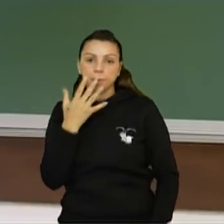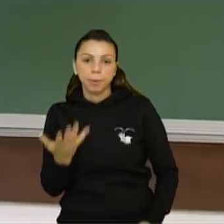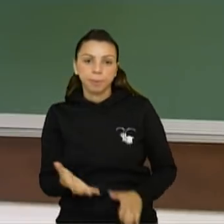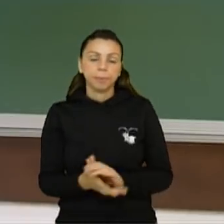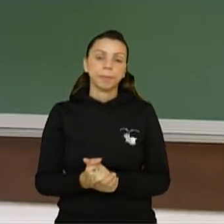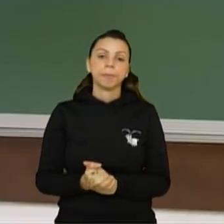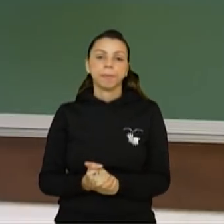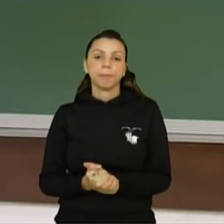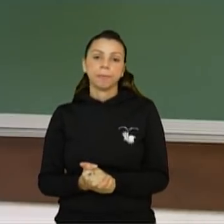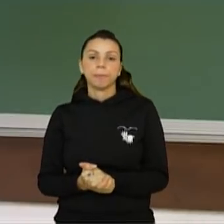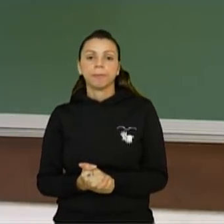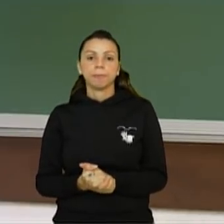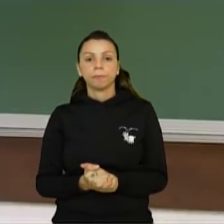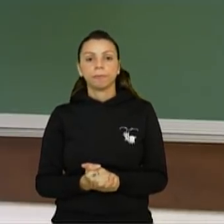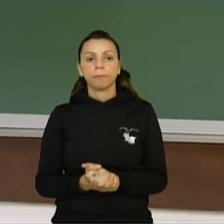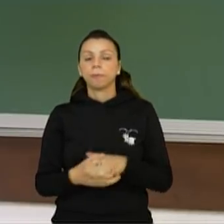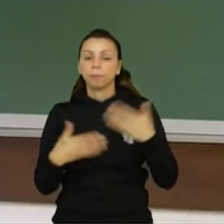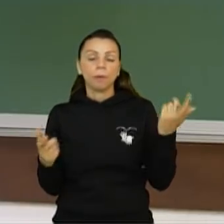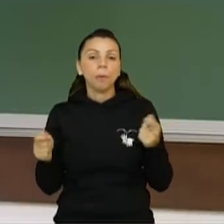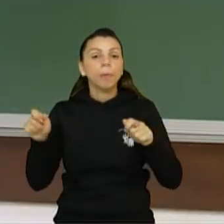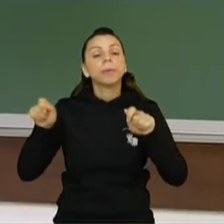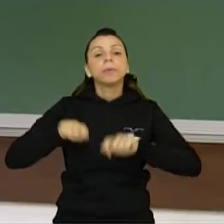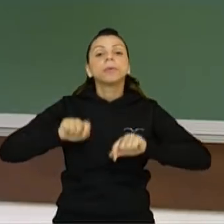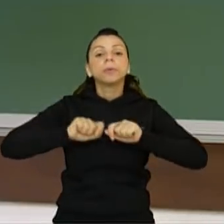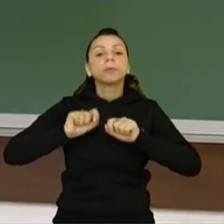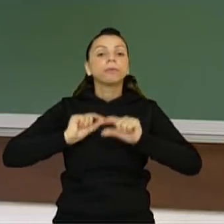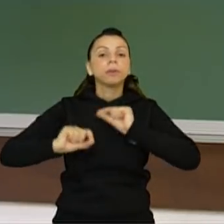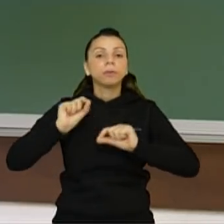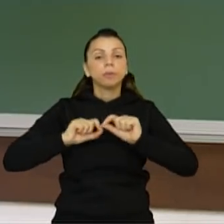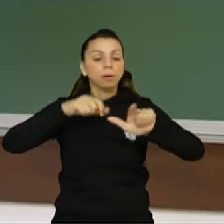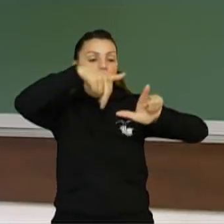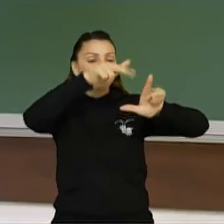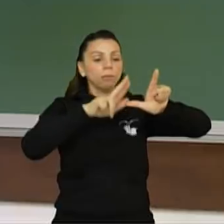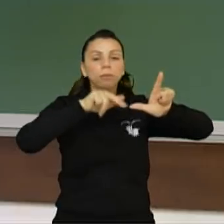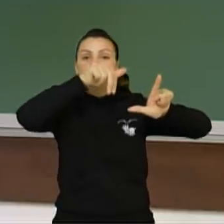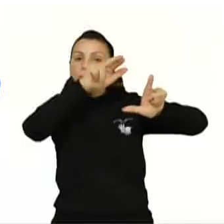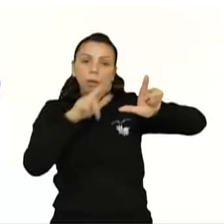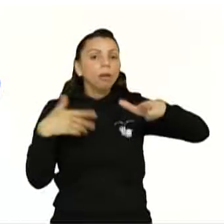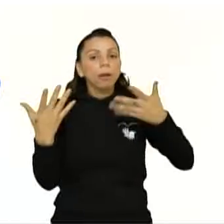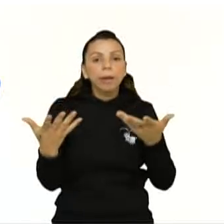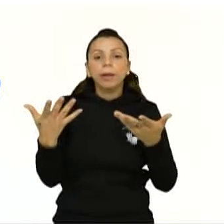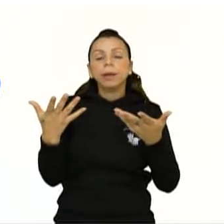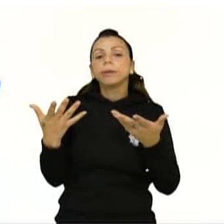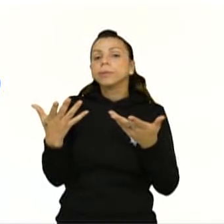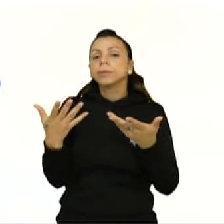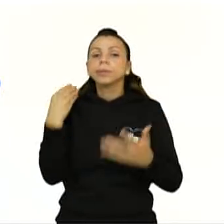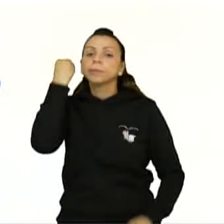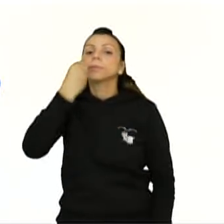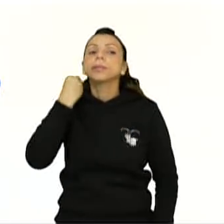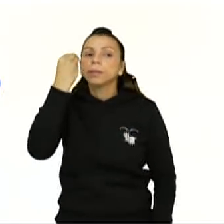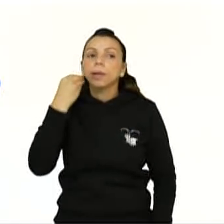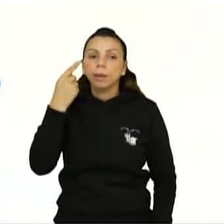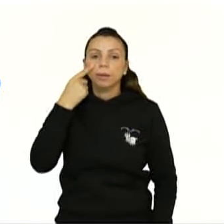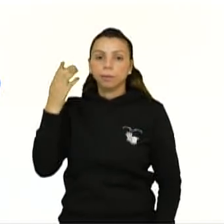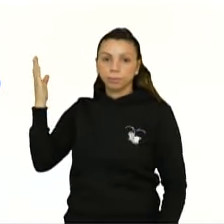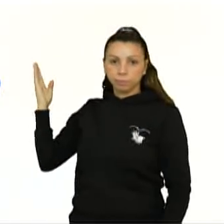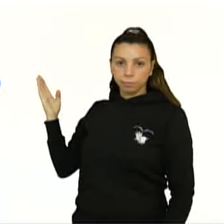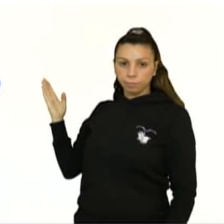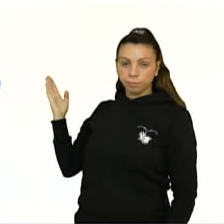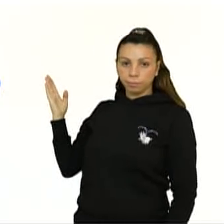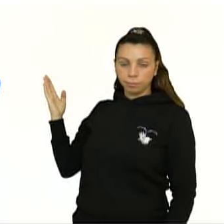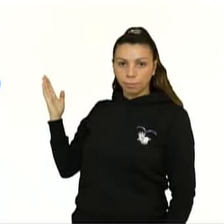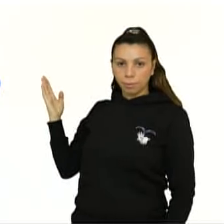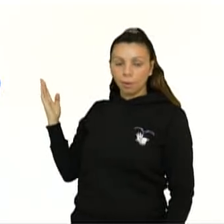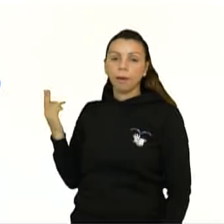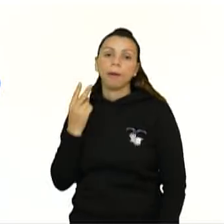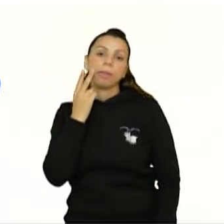E aí uma coisa que ele fez, né, na pintura dele é exatamente atribuindo esses experimentos. Então, essa pintura aqui da Virgem e o